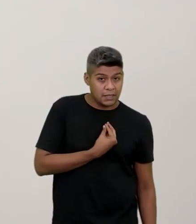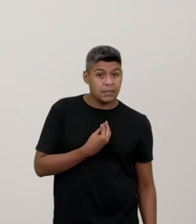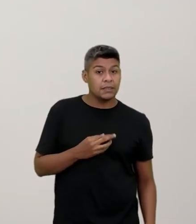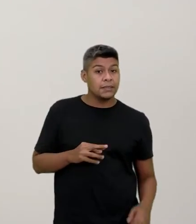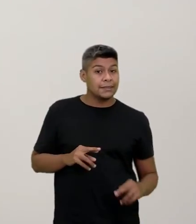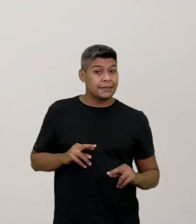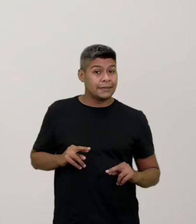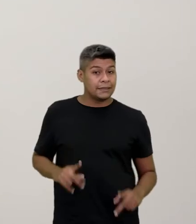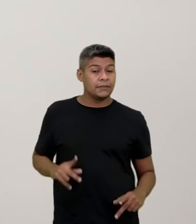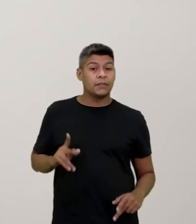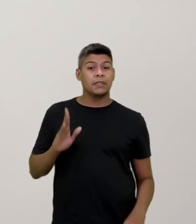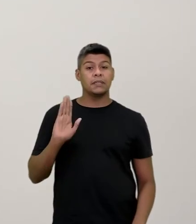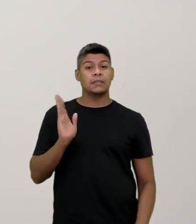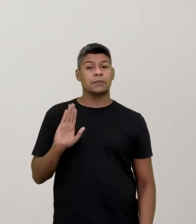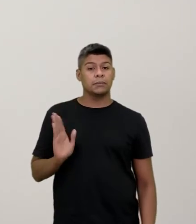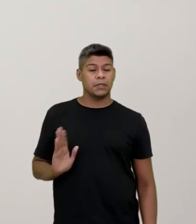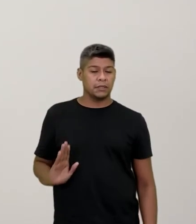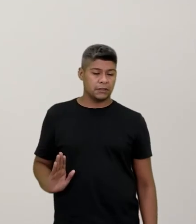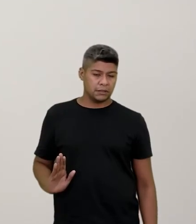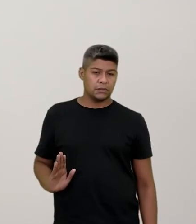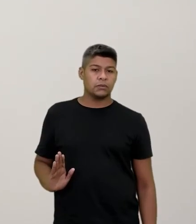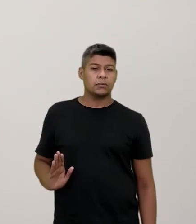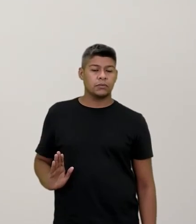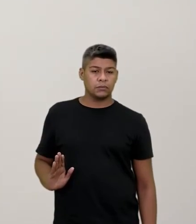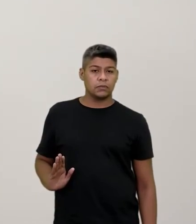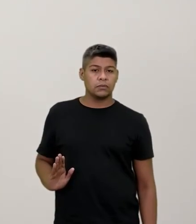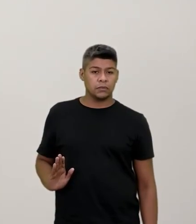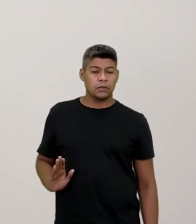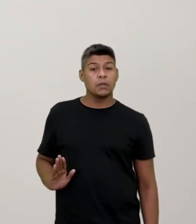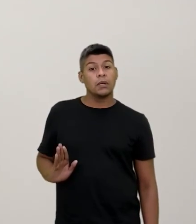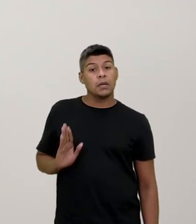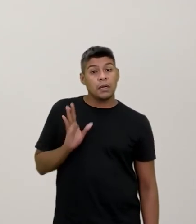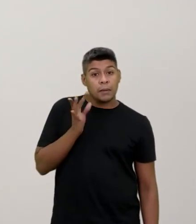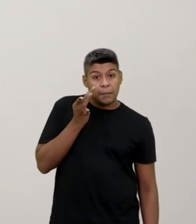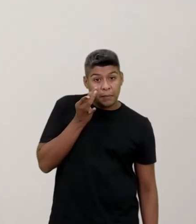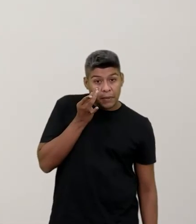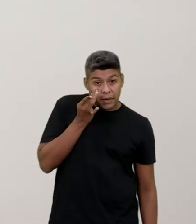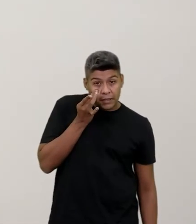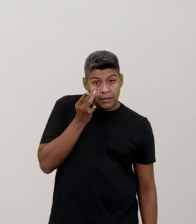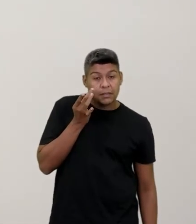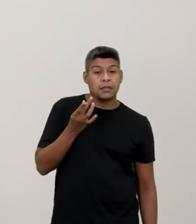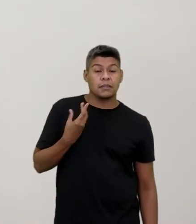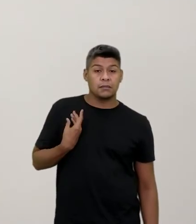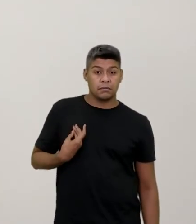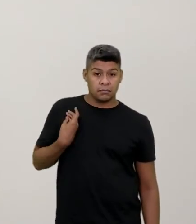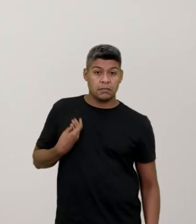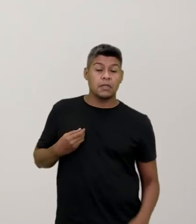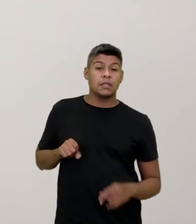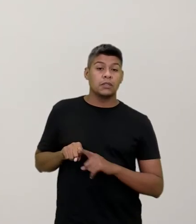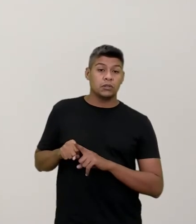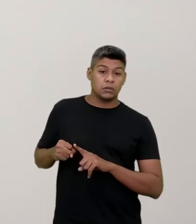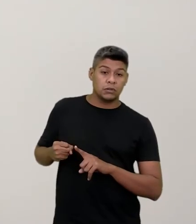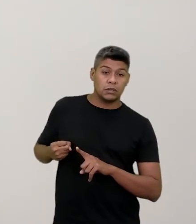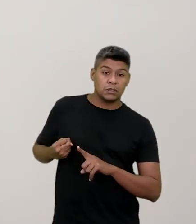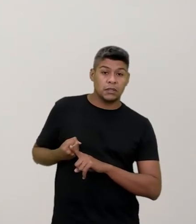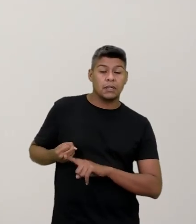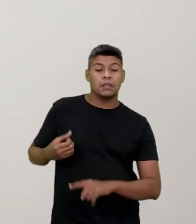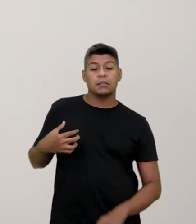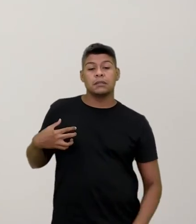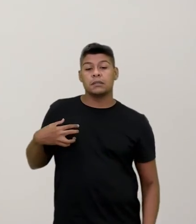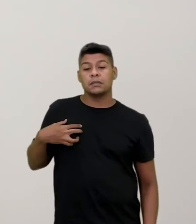aqui do Brasil também. E por causa da presença ser mais marcante naquela sociedade, assim, no